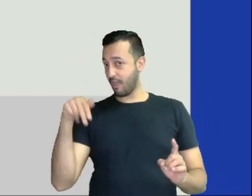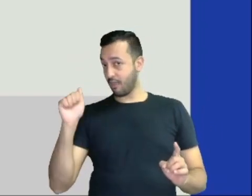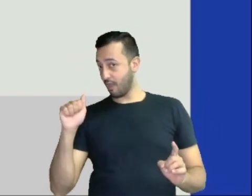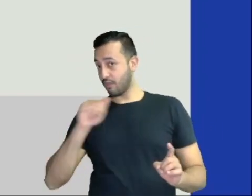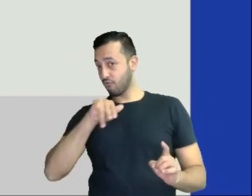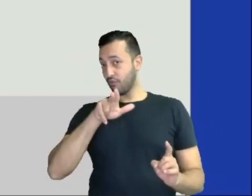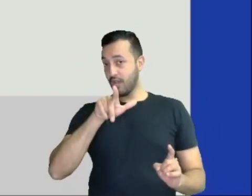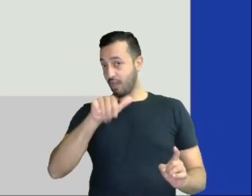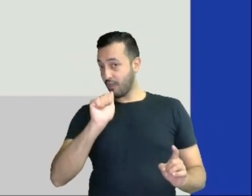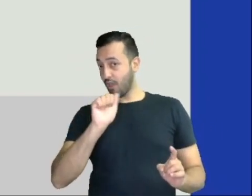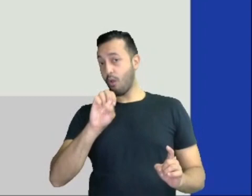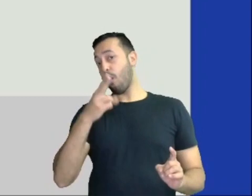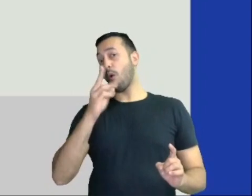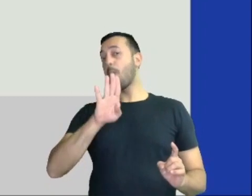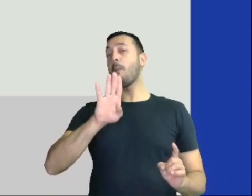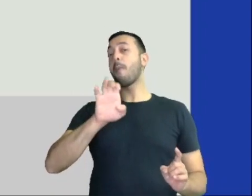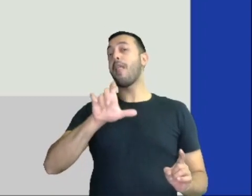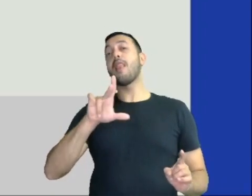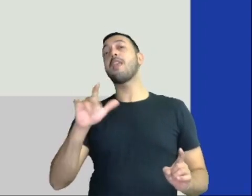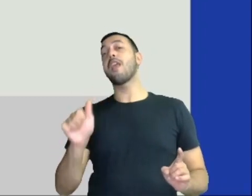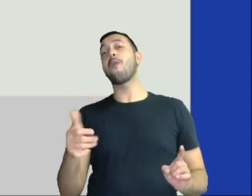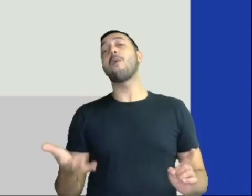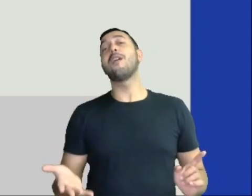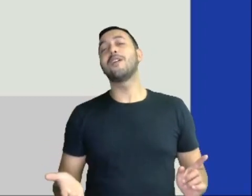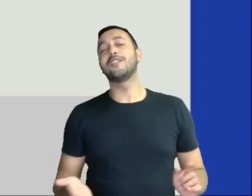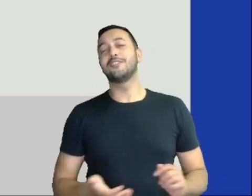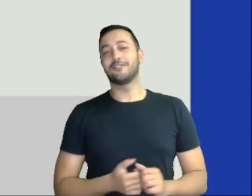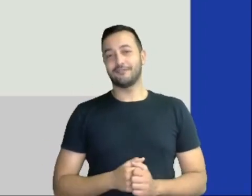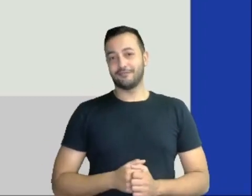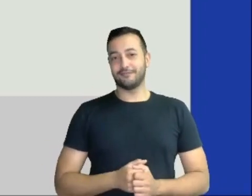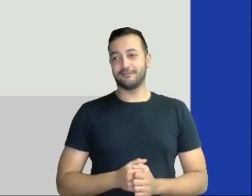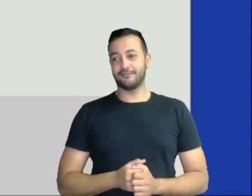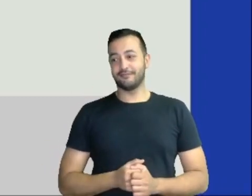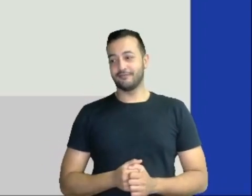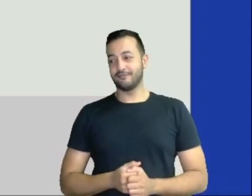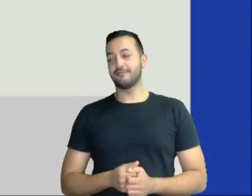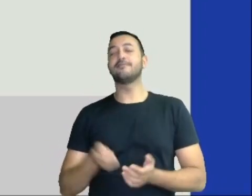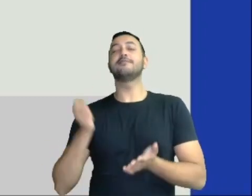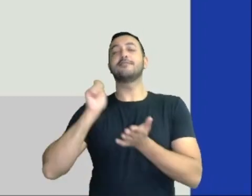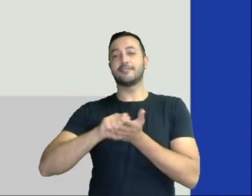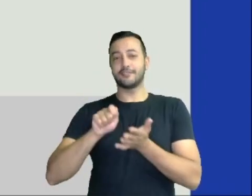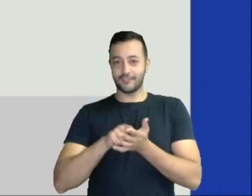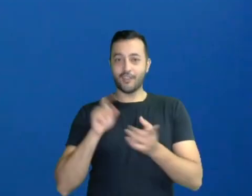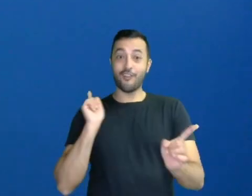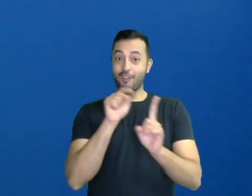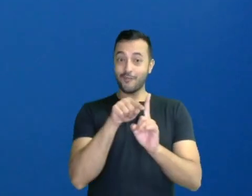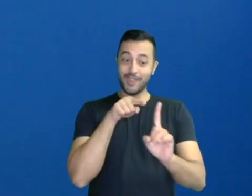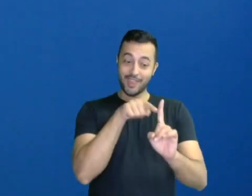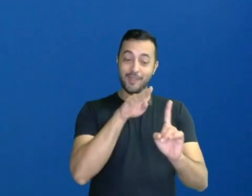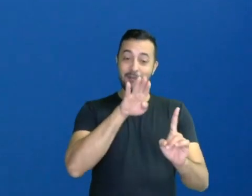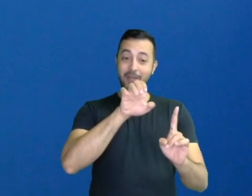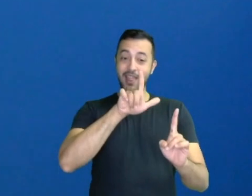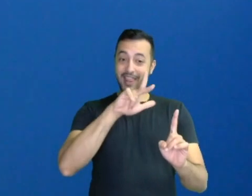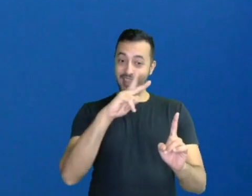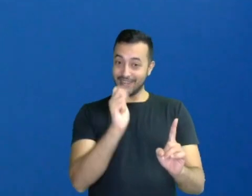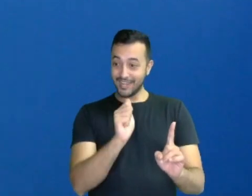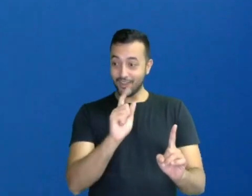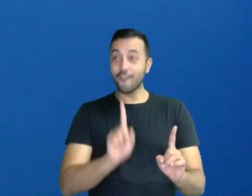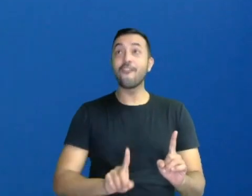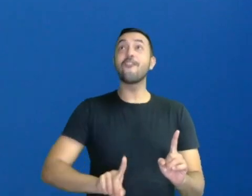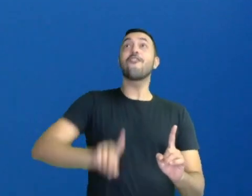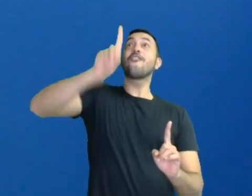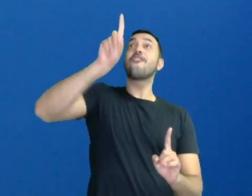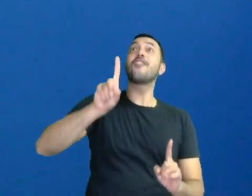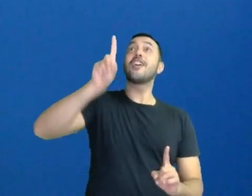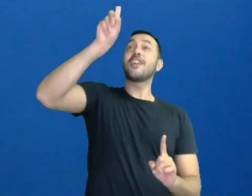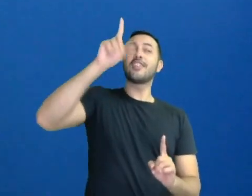Juliana ou Belinha criança e foi escrito para Belinha lá em cima aqui em